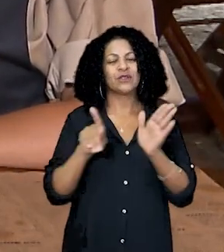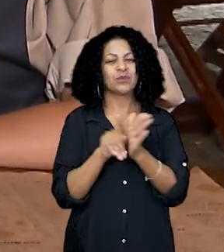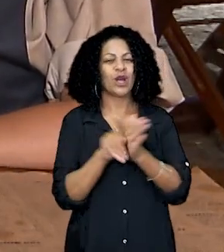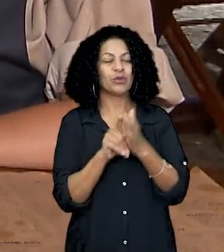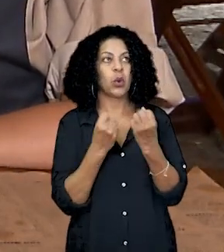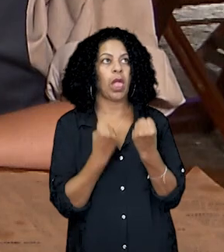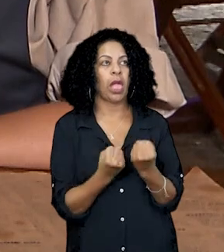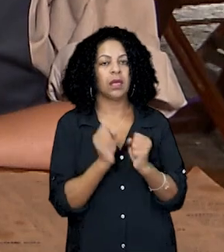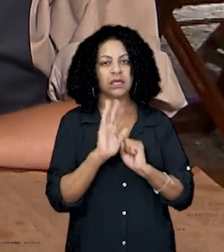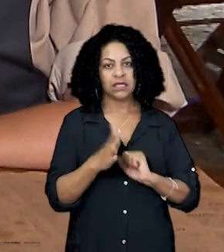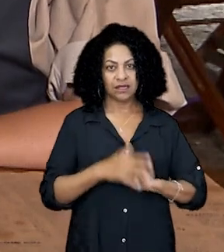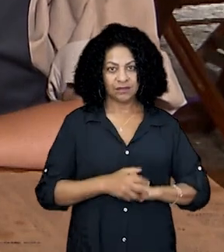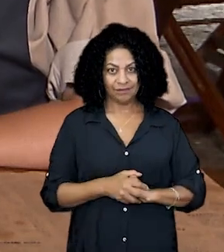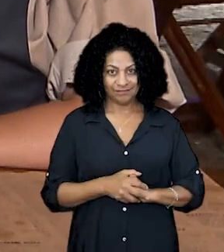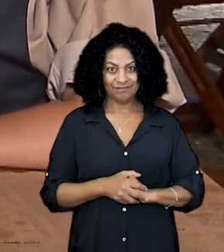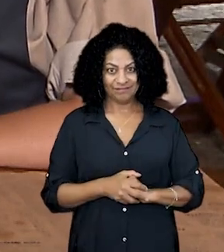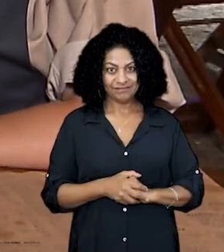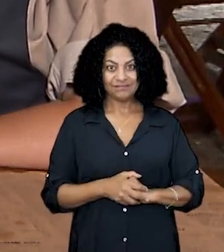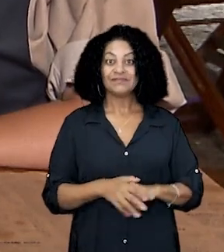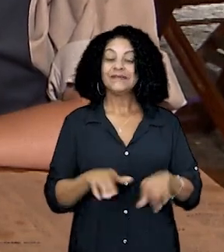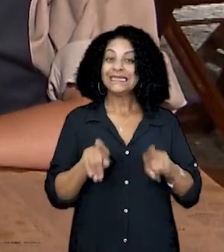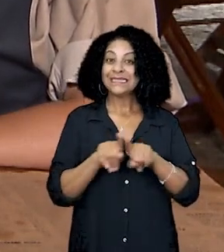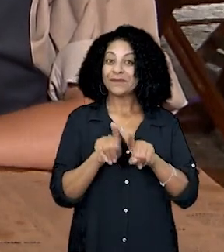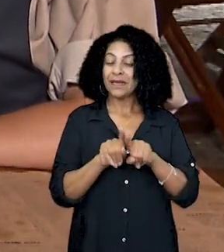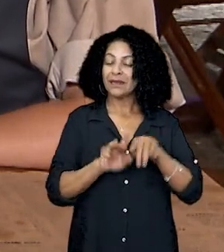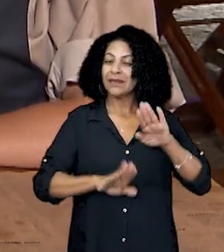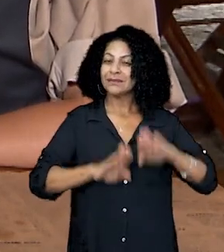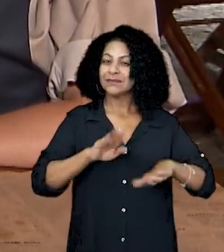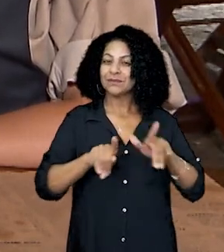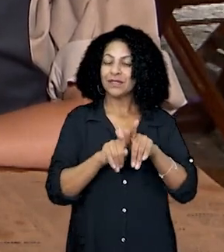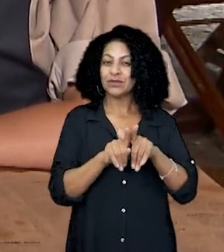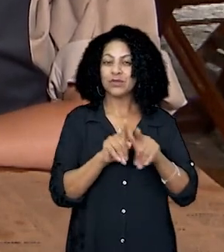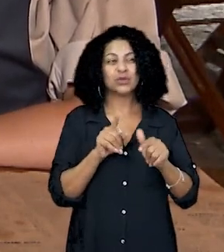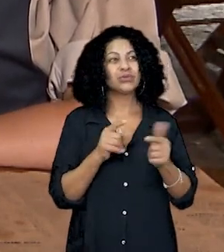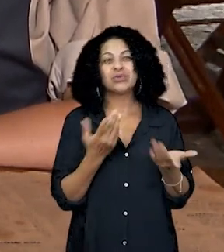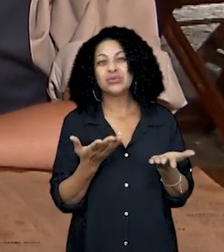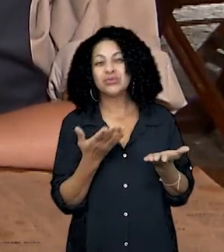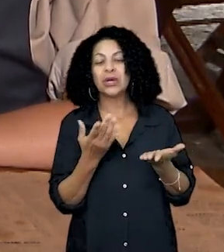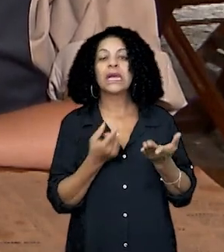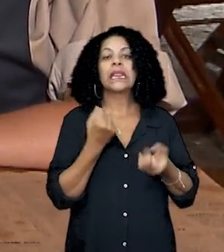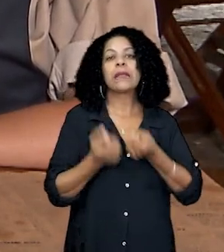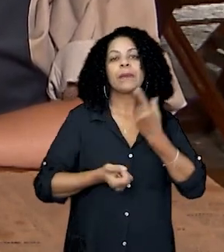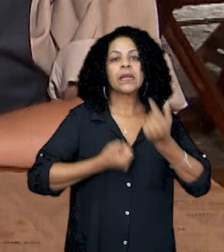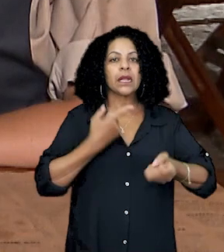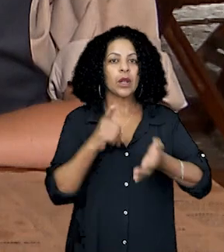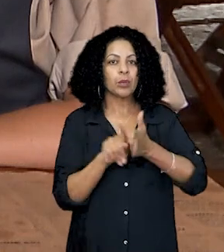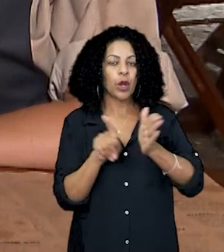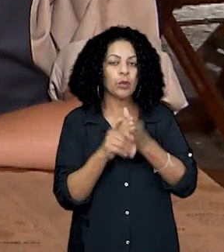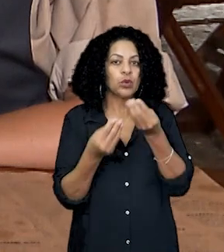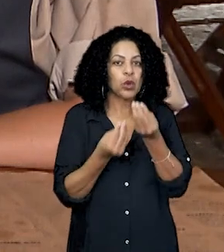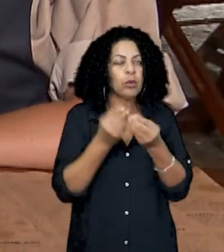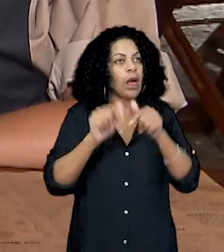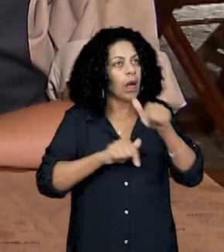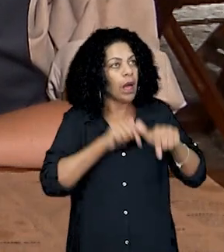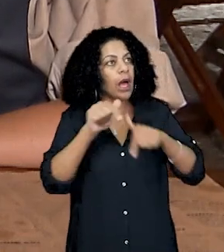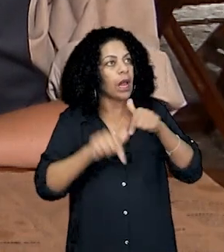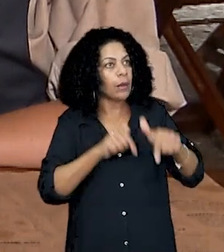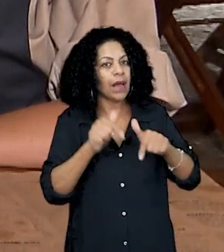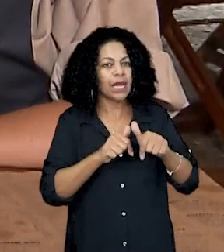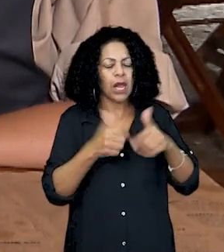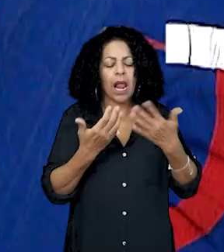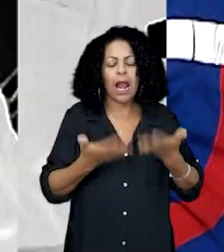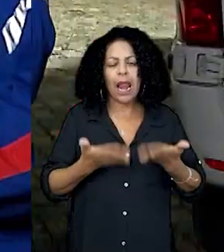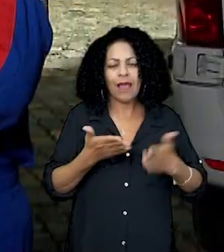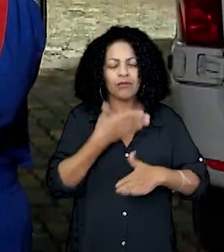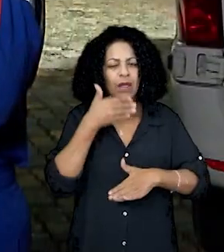com o tempo e muitas das vezes, dependendo de como você leva, fica mais